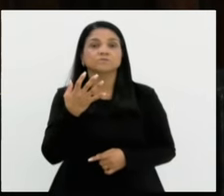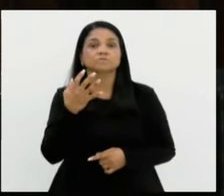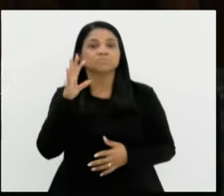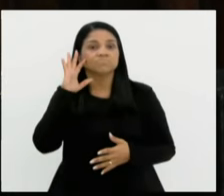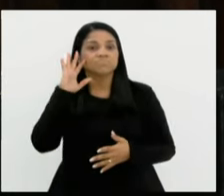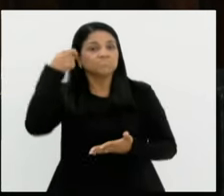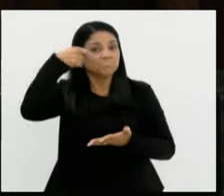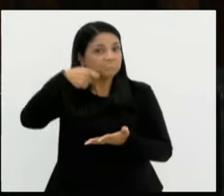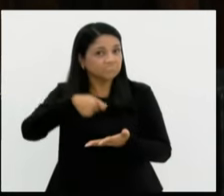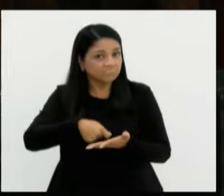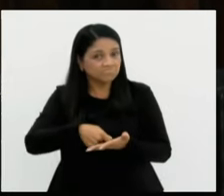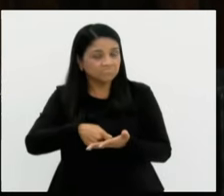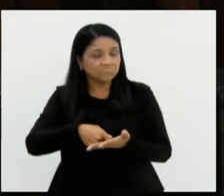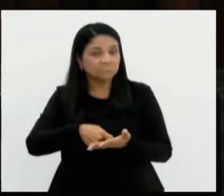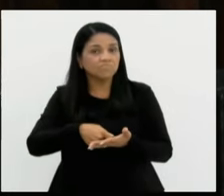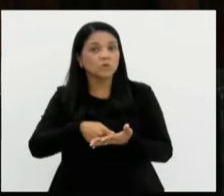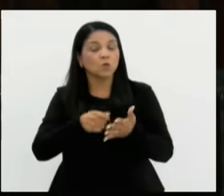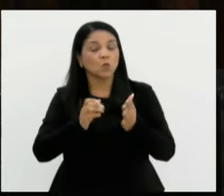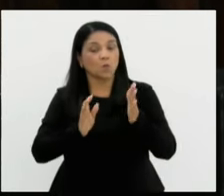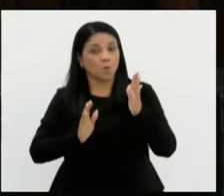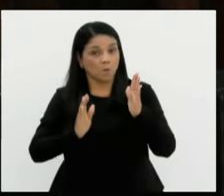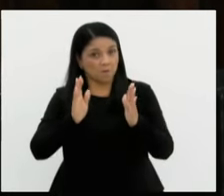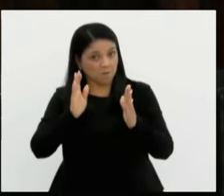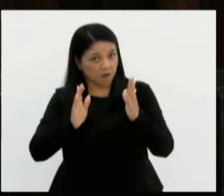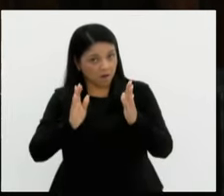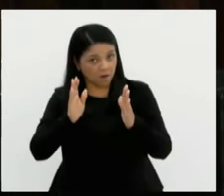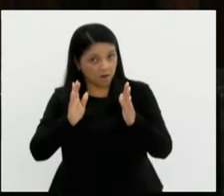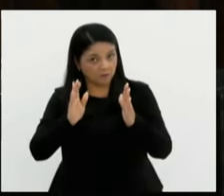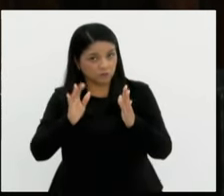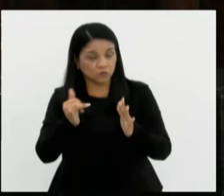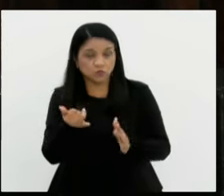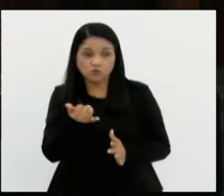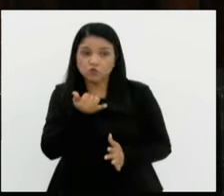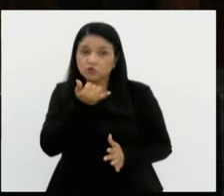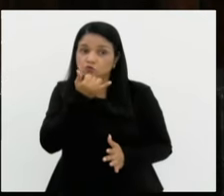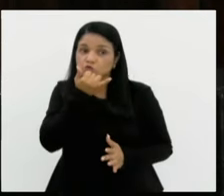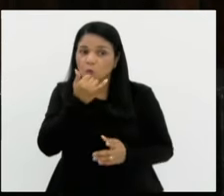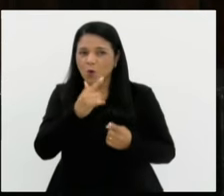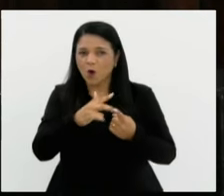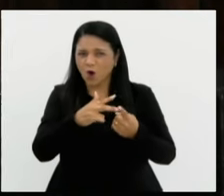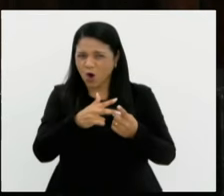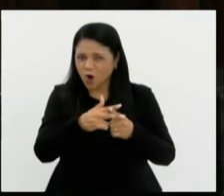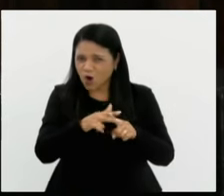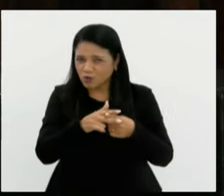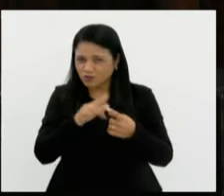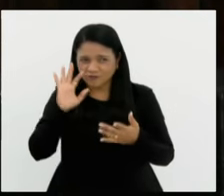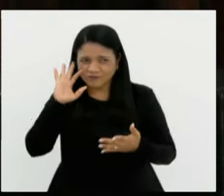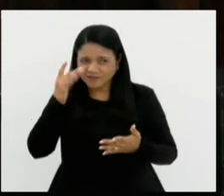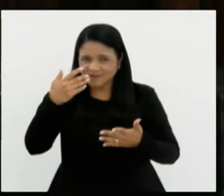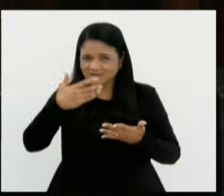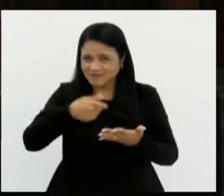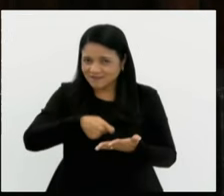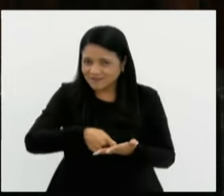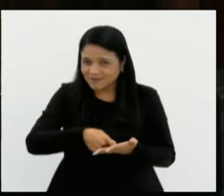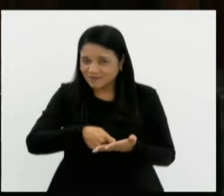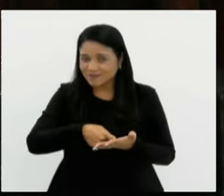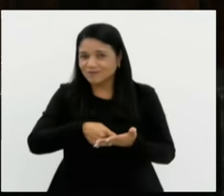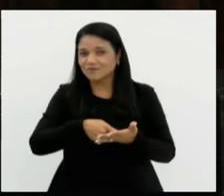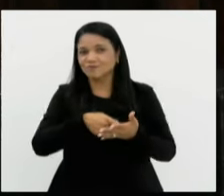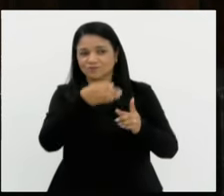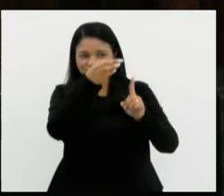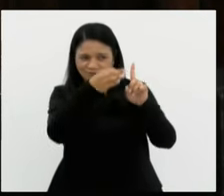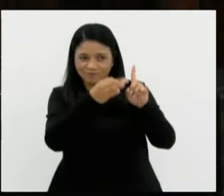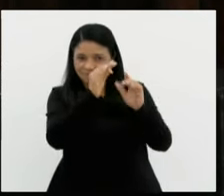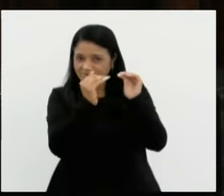portanto, com perdão da expressão, corrigindo a decisão do desembargador, e estabelecer um